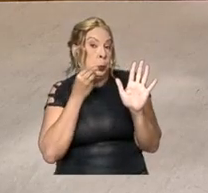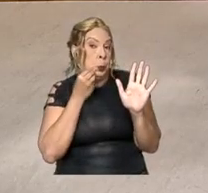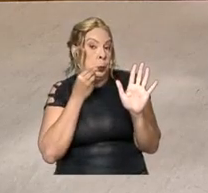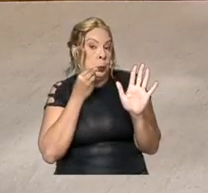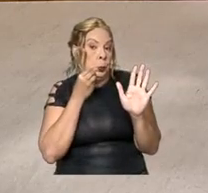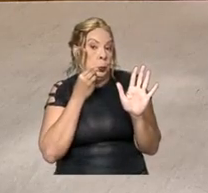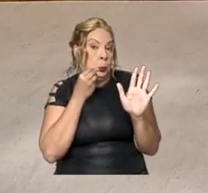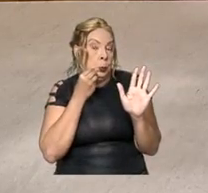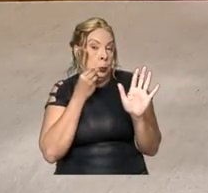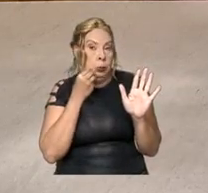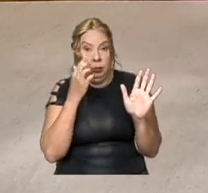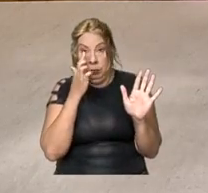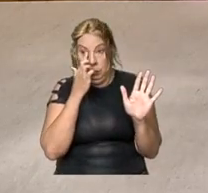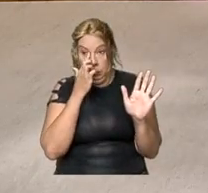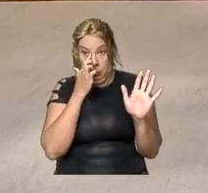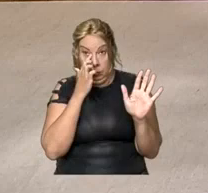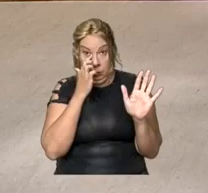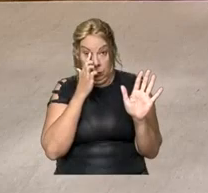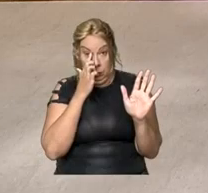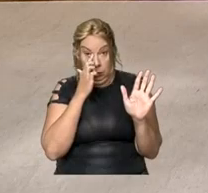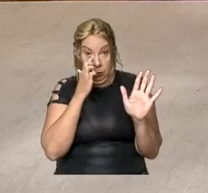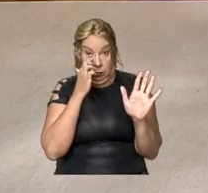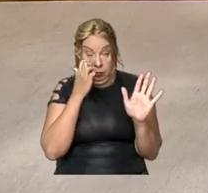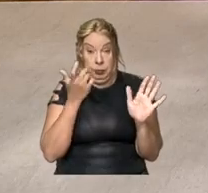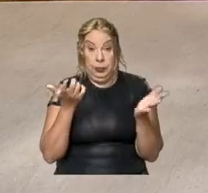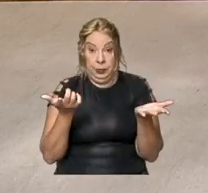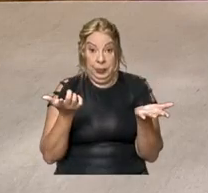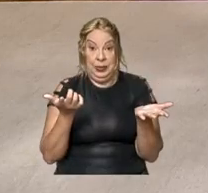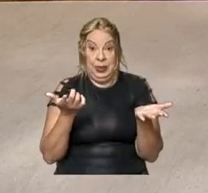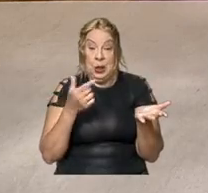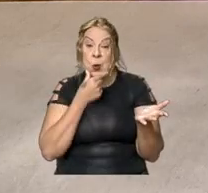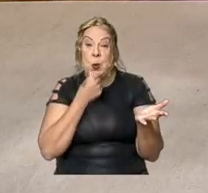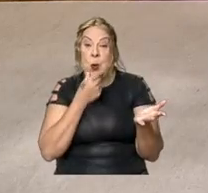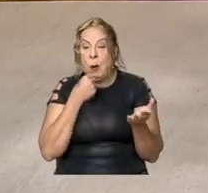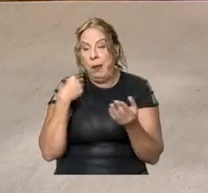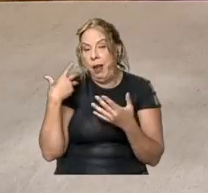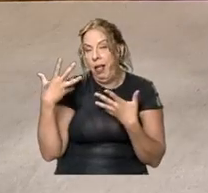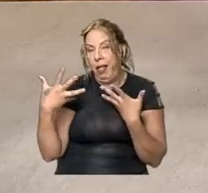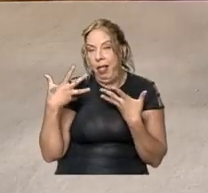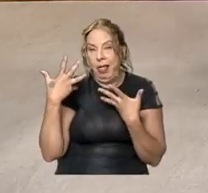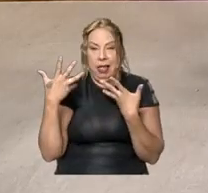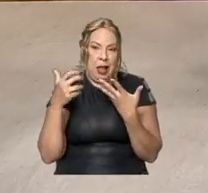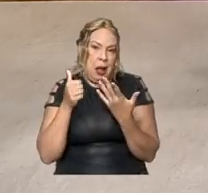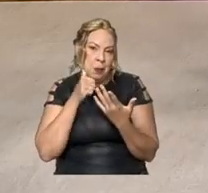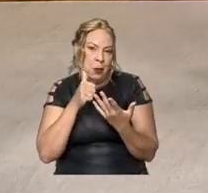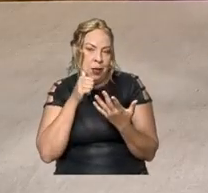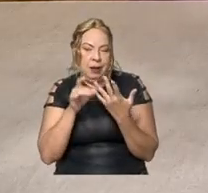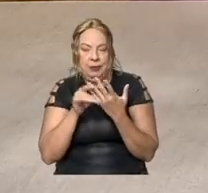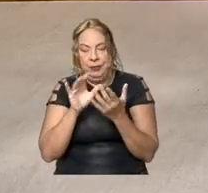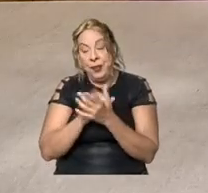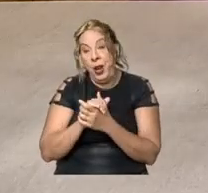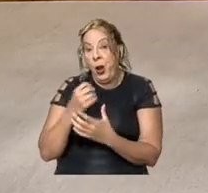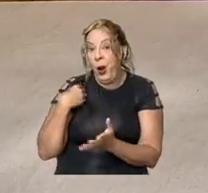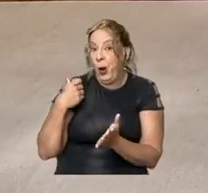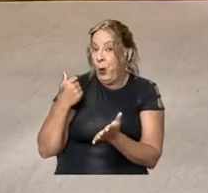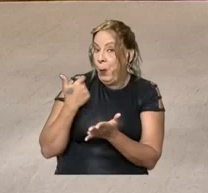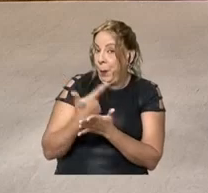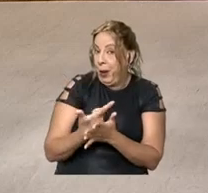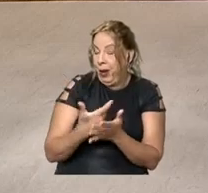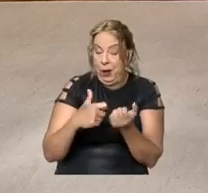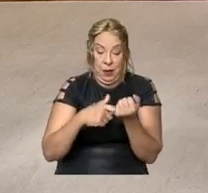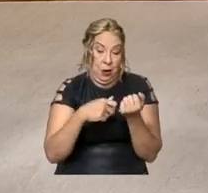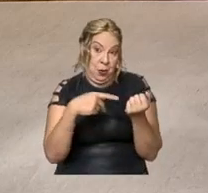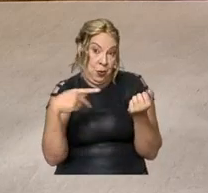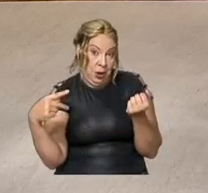ele foi direto. Não, com certeza ele já fez a média aí pro ano inteiro. Menino, né? Esse aí fez assim, sabe?